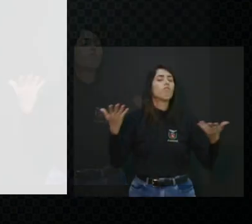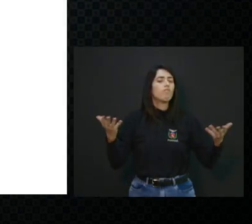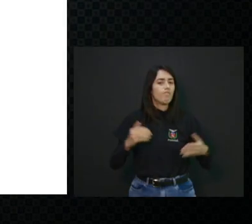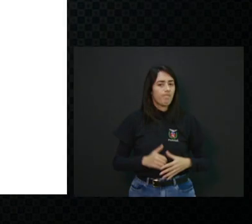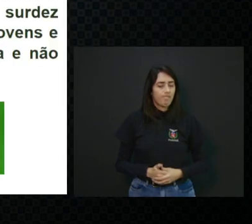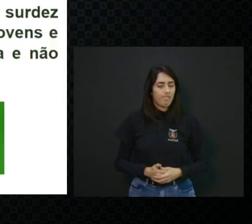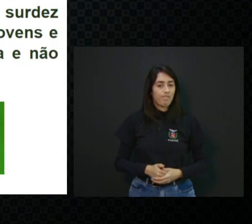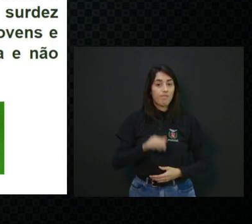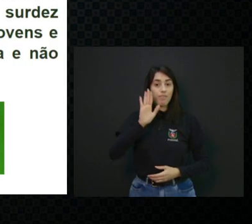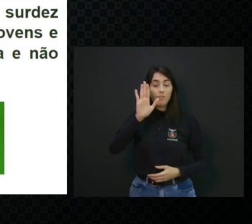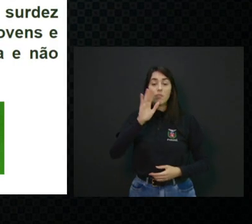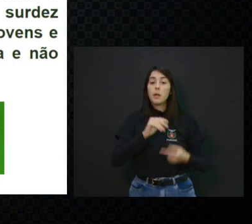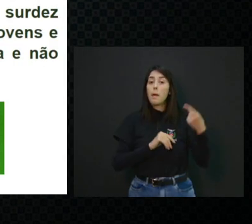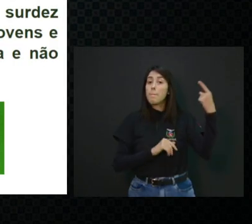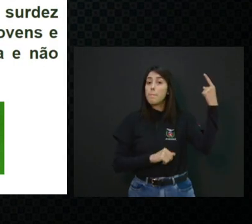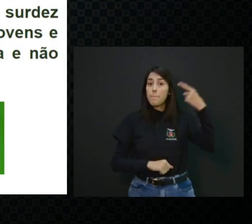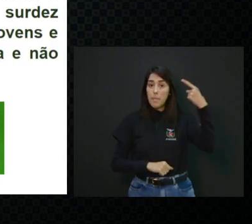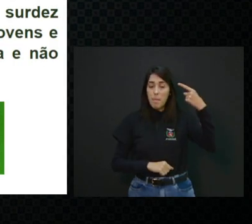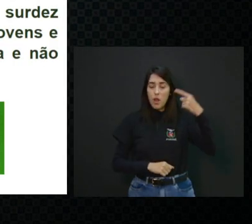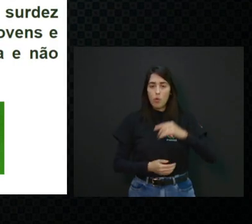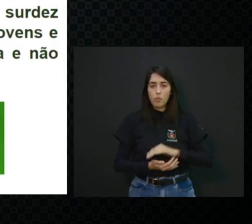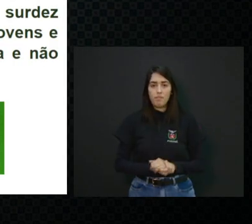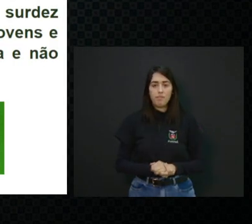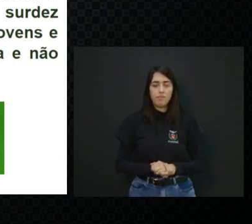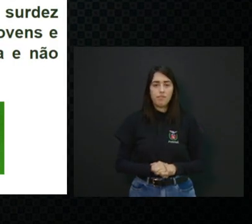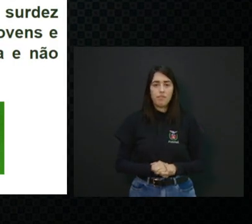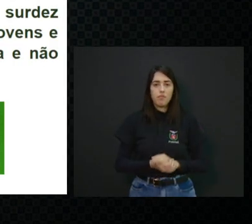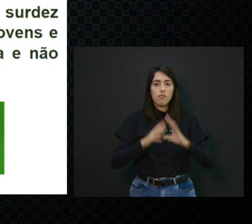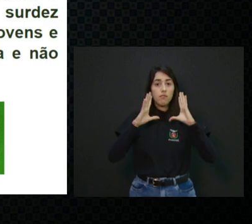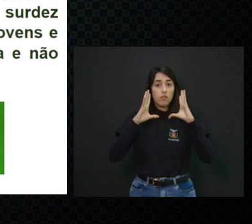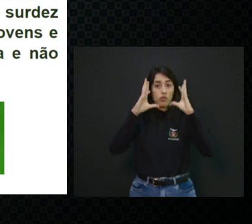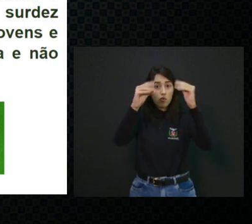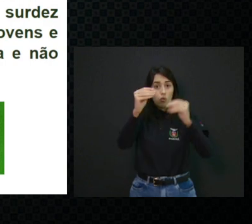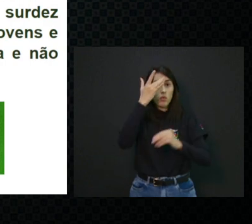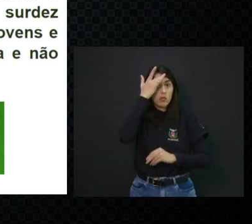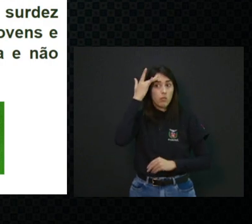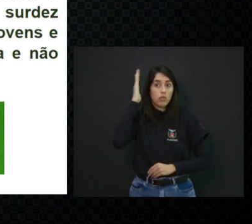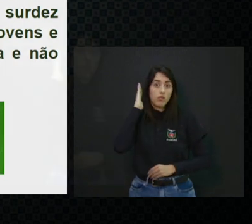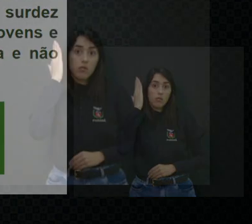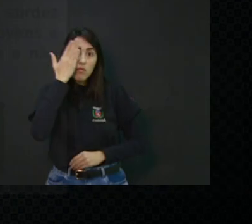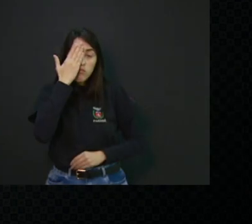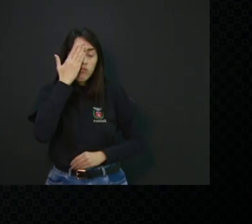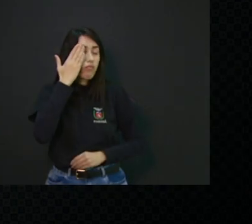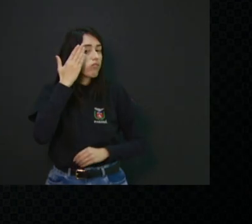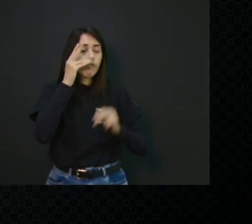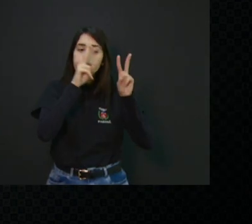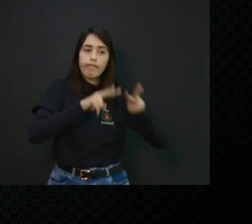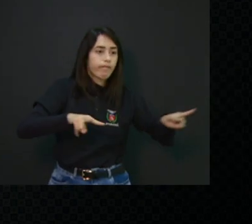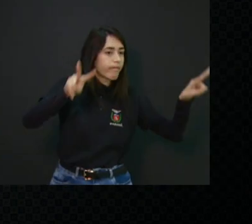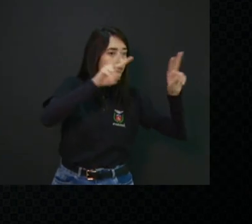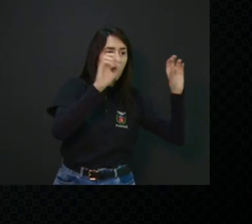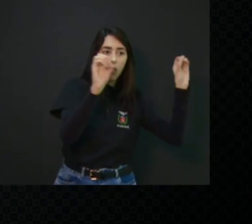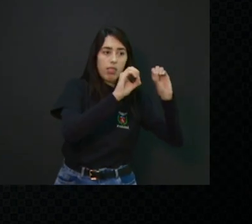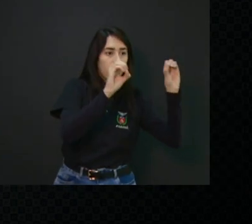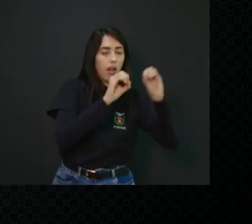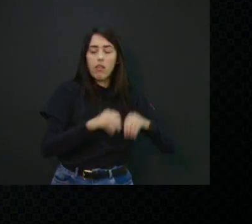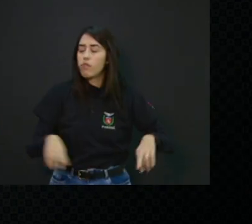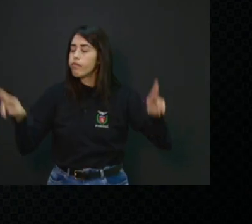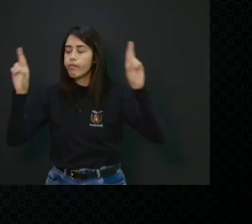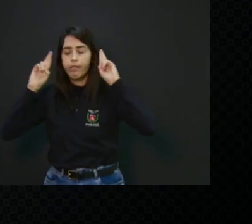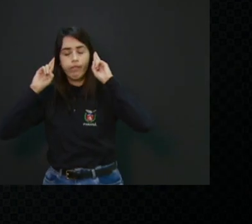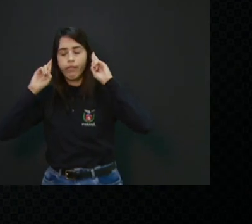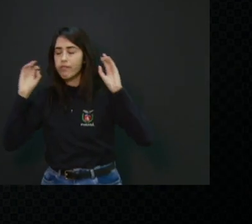Então, o primeiro, toda pessoa com surdo-cegueira não enxerga e não ouve nada? Você acabou